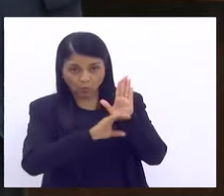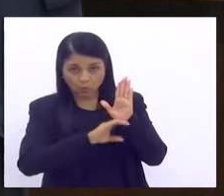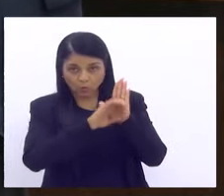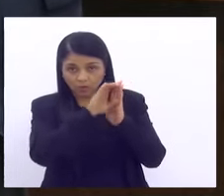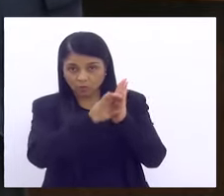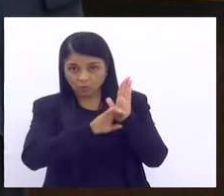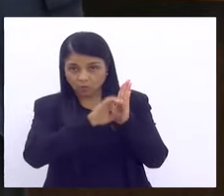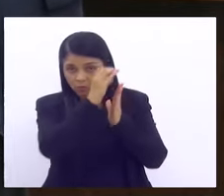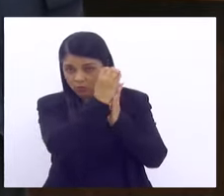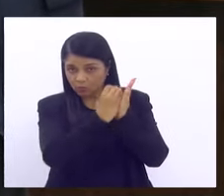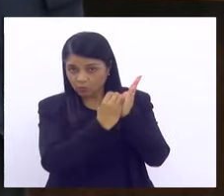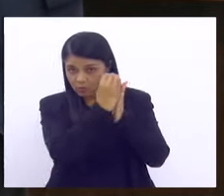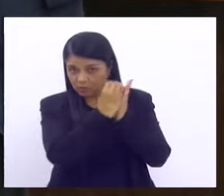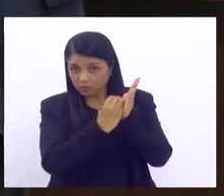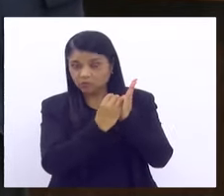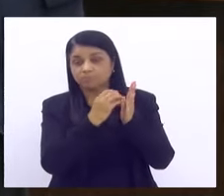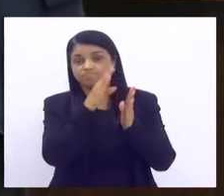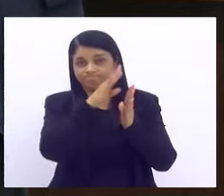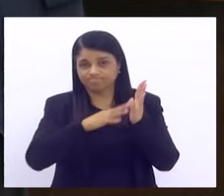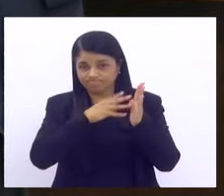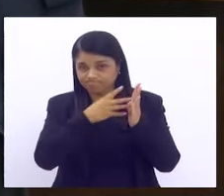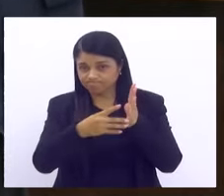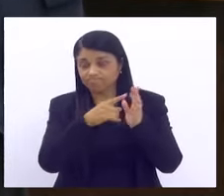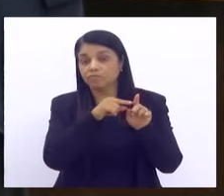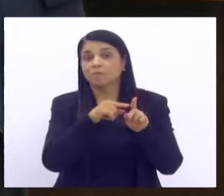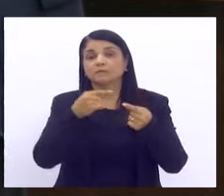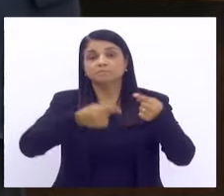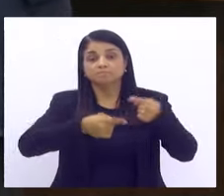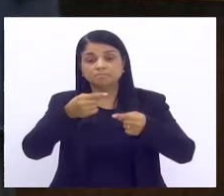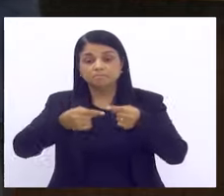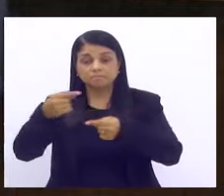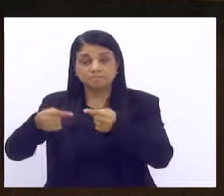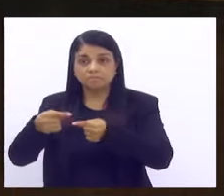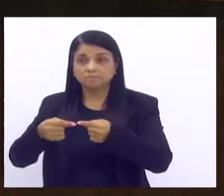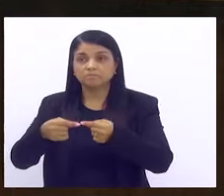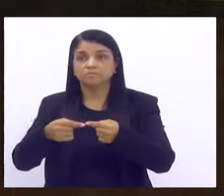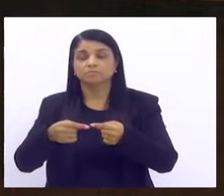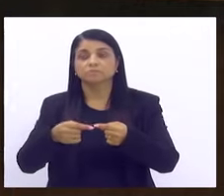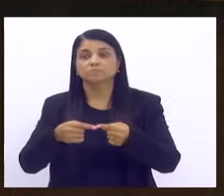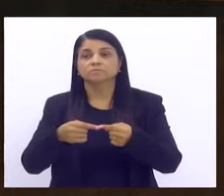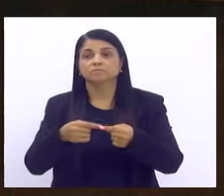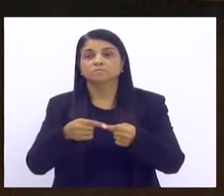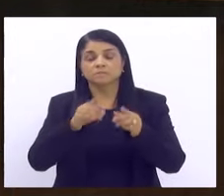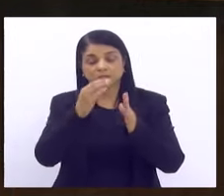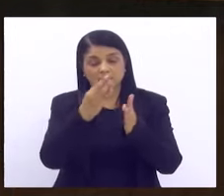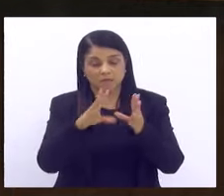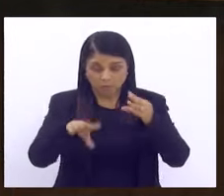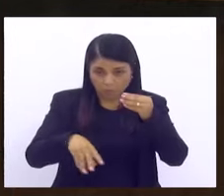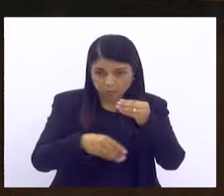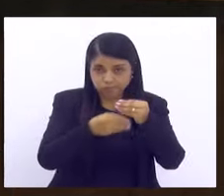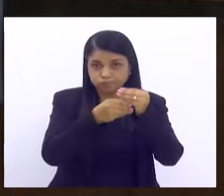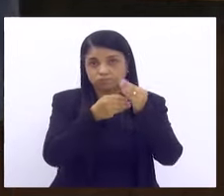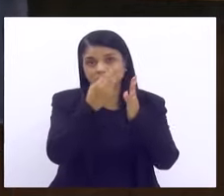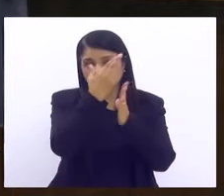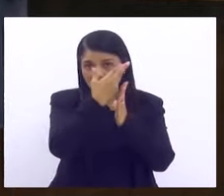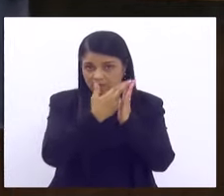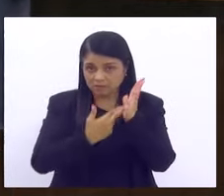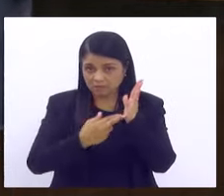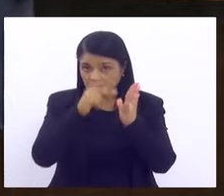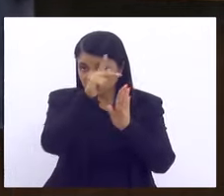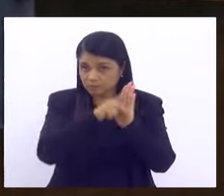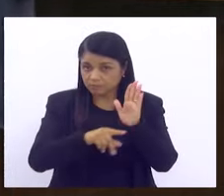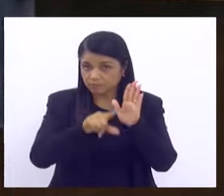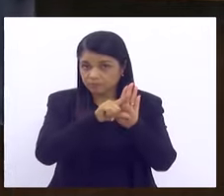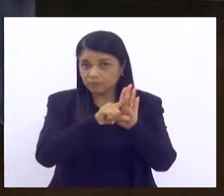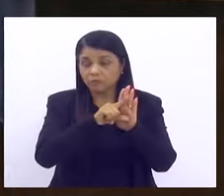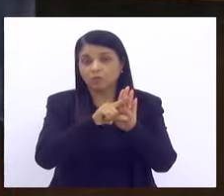que interseccionaliza esses debates. Acaba que a gente conformou na redação do projeto um tema